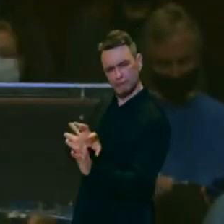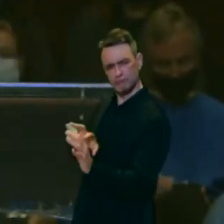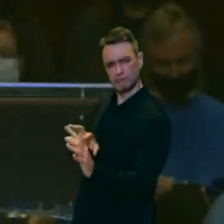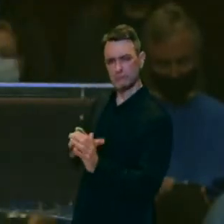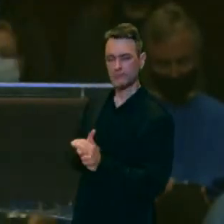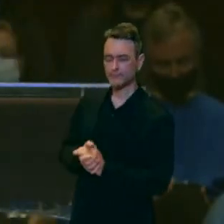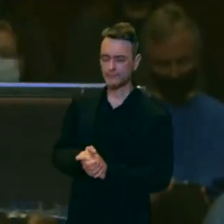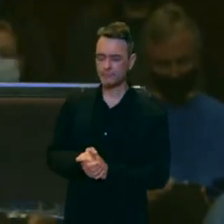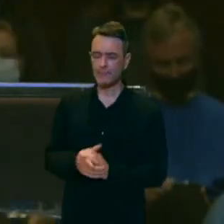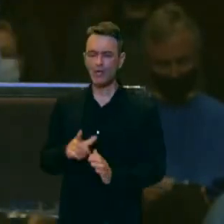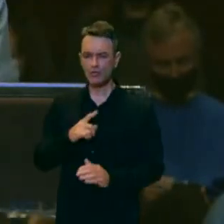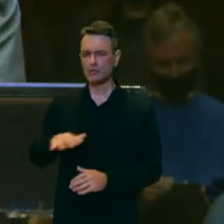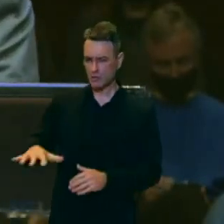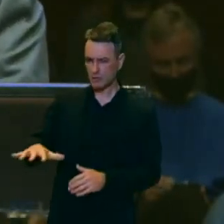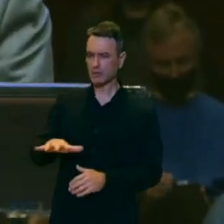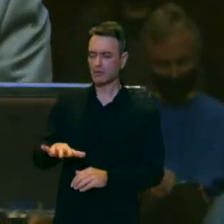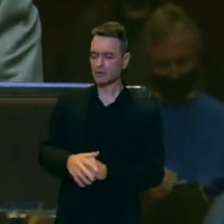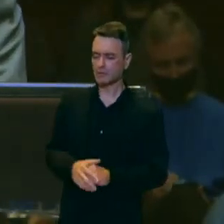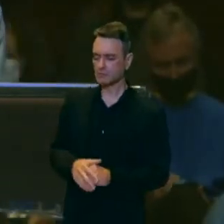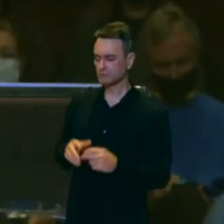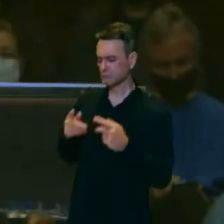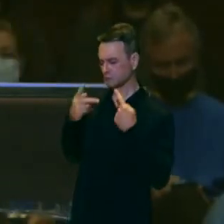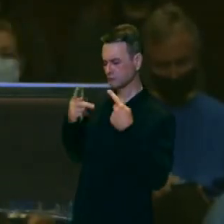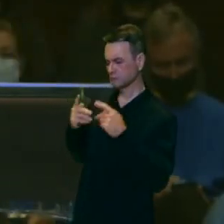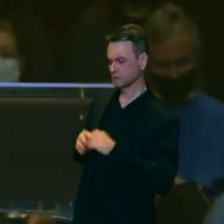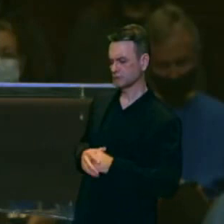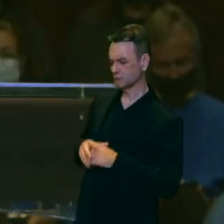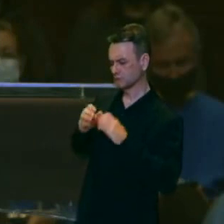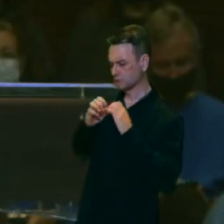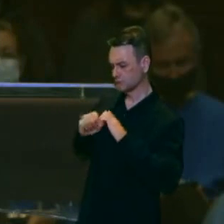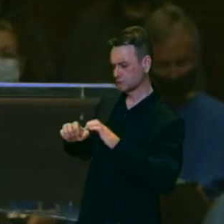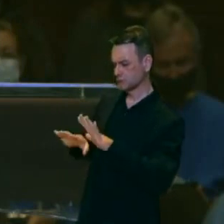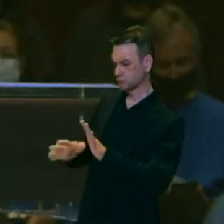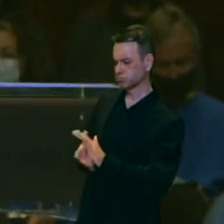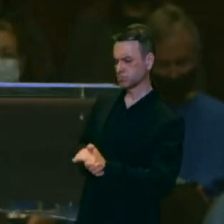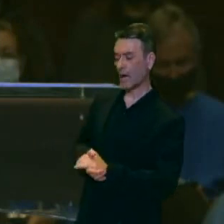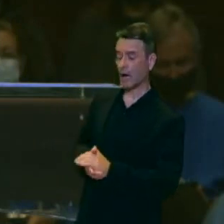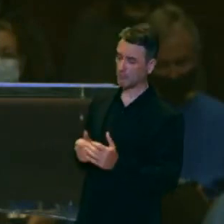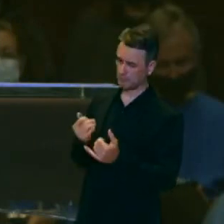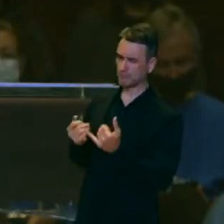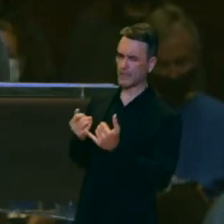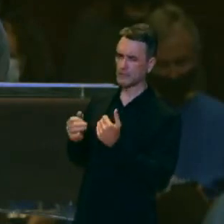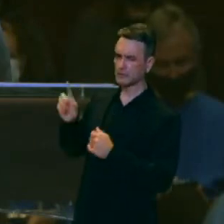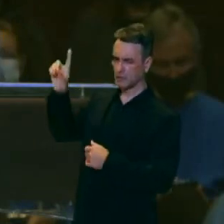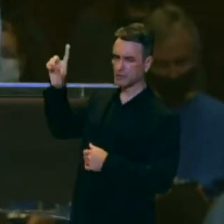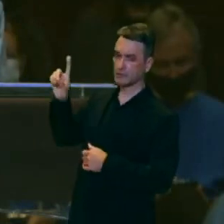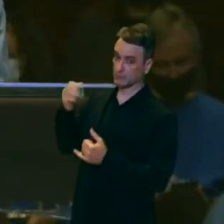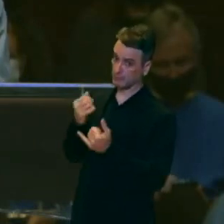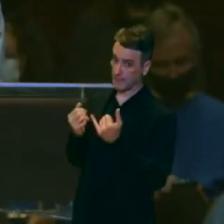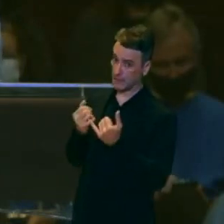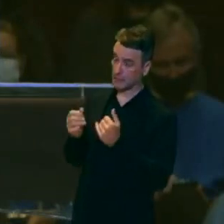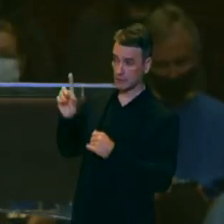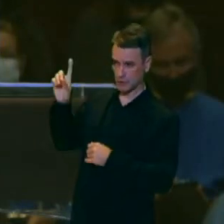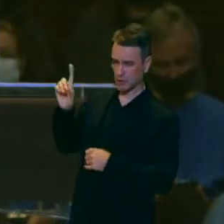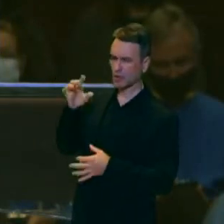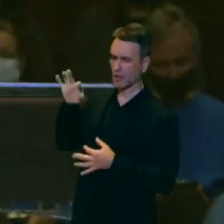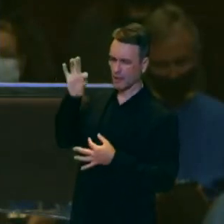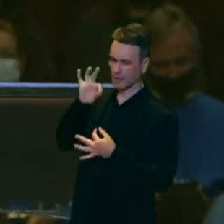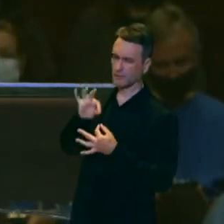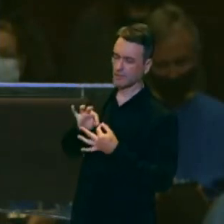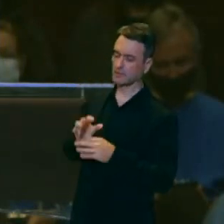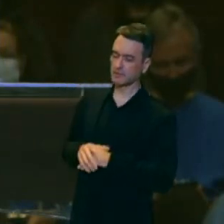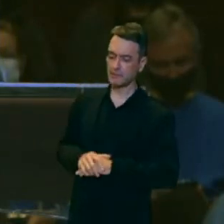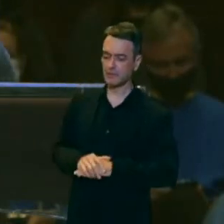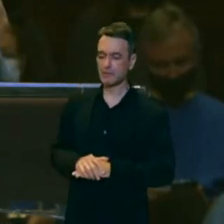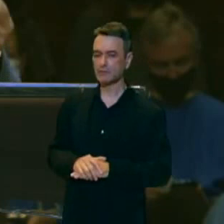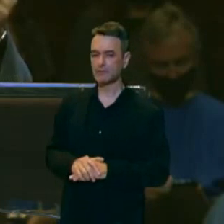Os falsos profetas tinham uma mensagem que parecia de Deus, que parecia espiritual, que